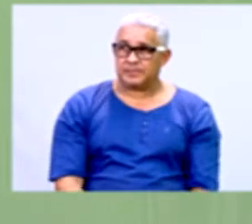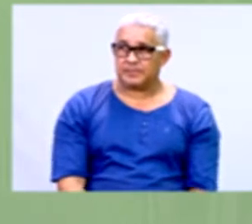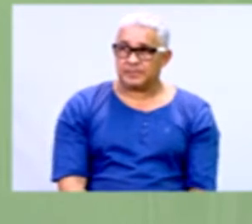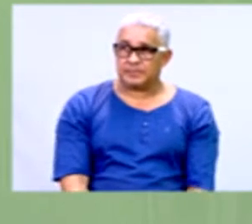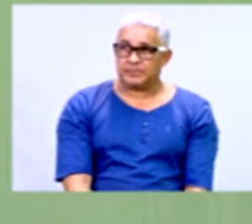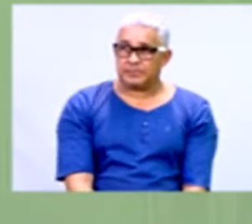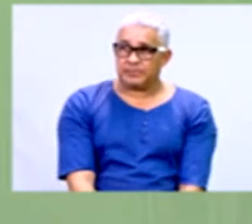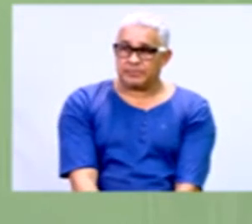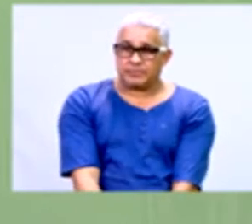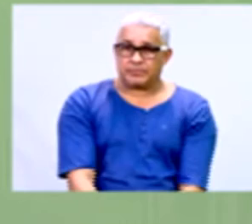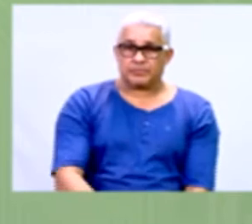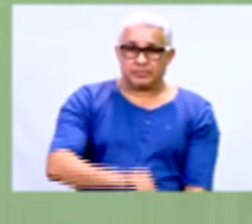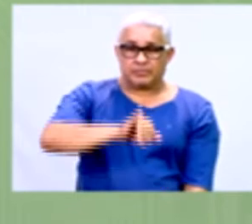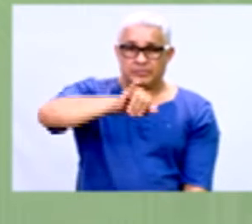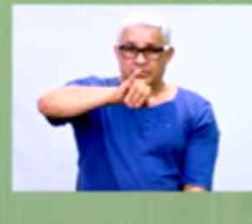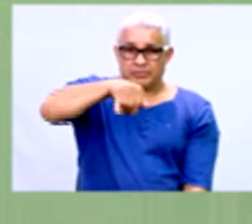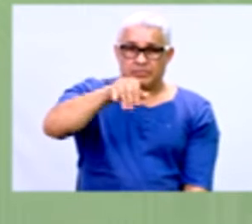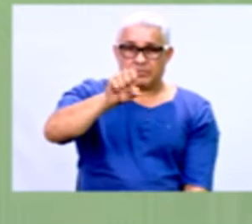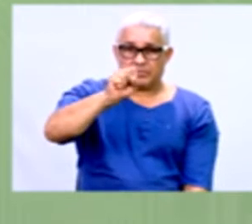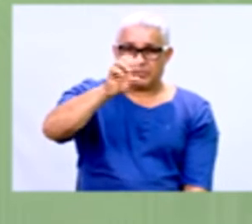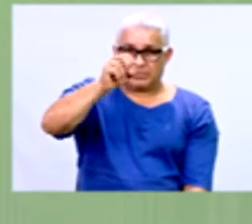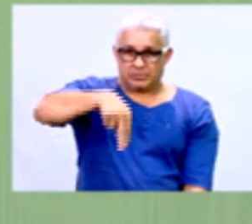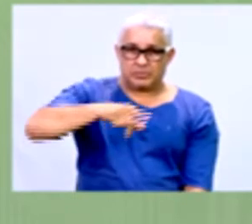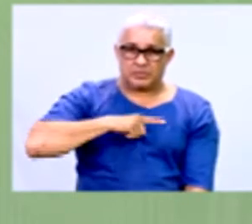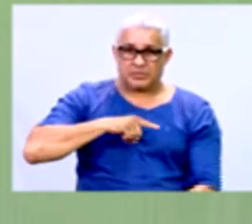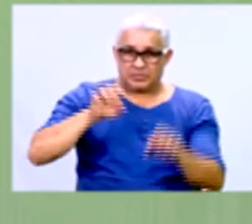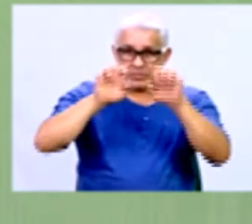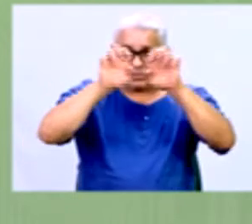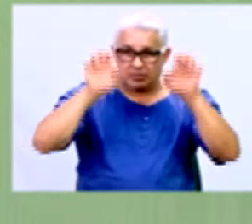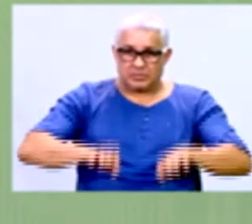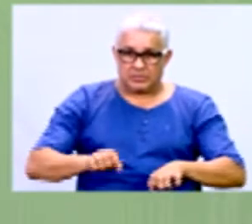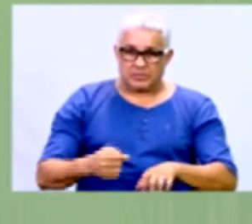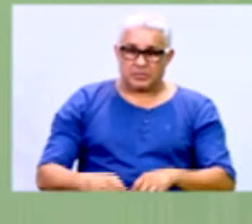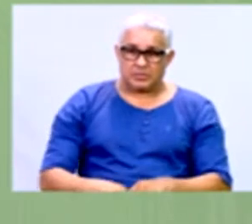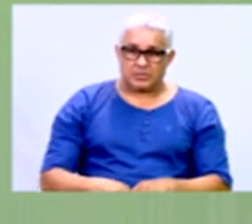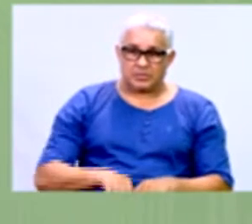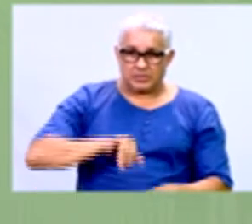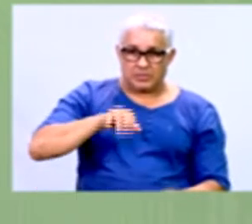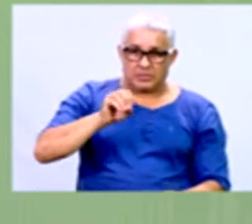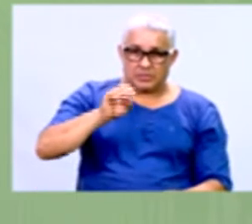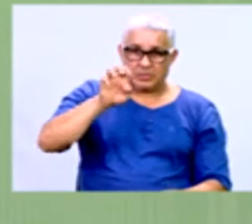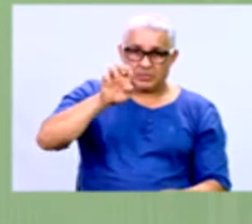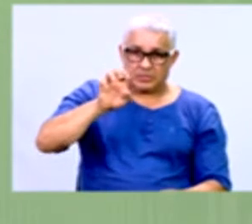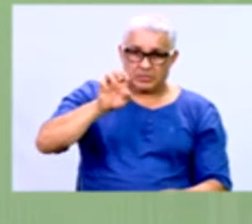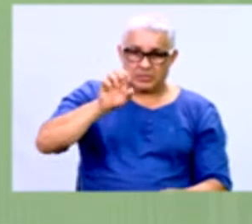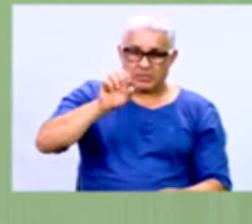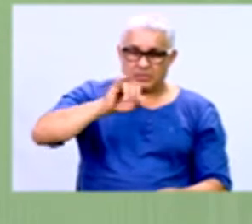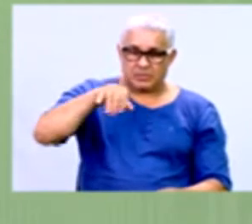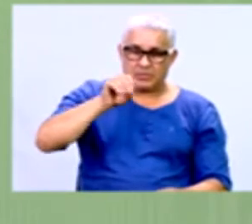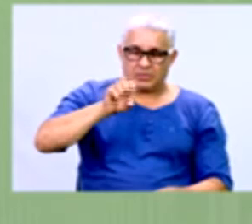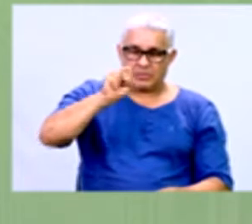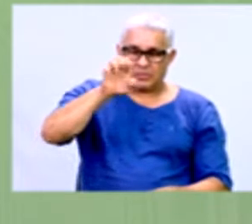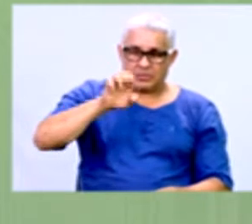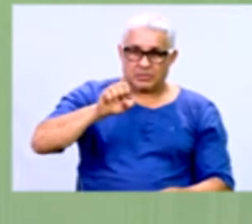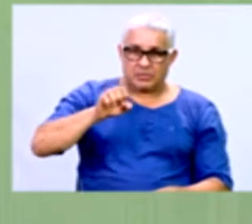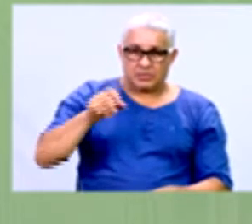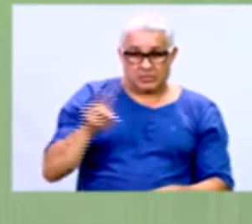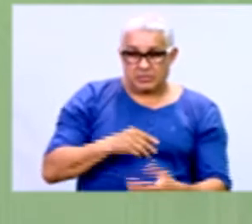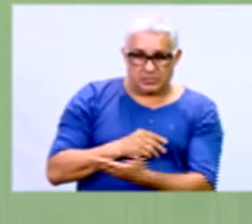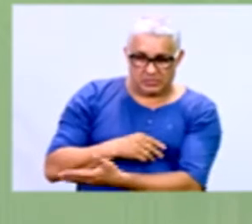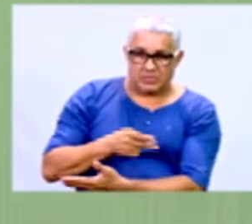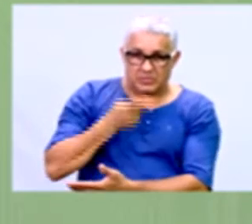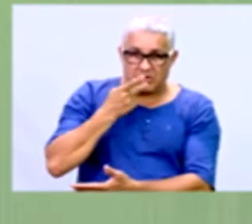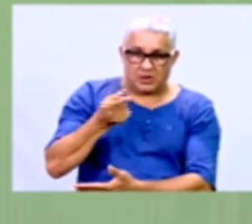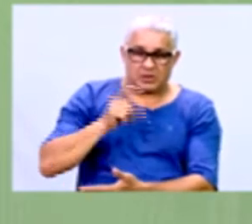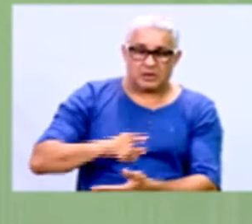Bom, o JSON, né, ele possui uma estrutura, que, como foi falado pelo professor José Márcio, né, a estrutura que é trabalhada